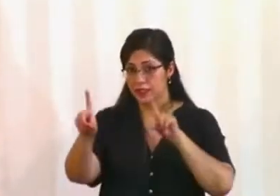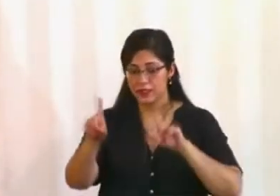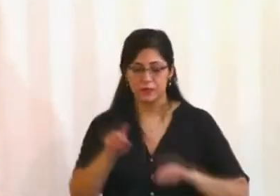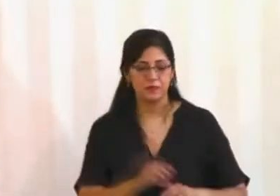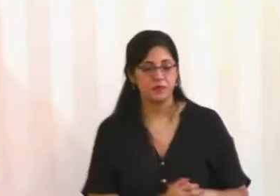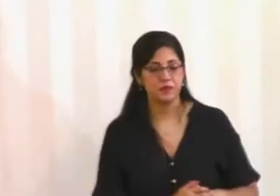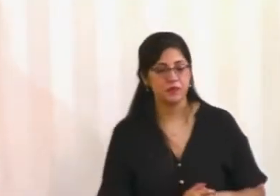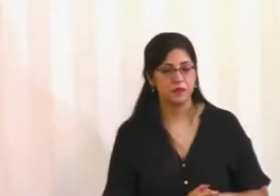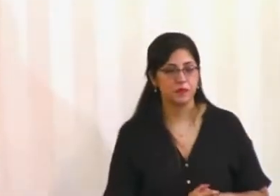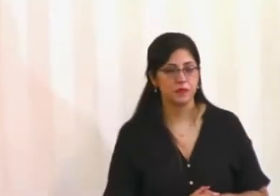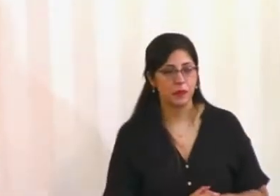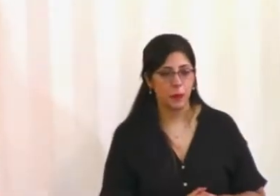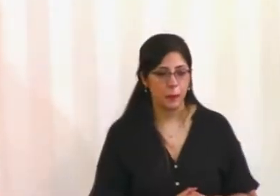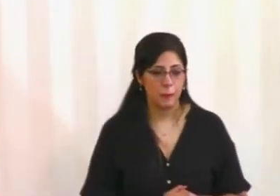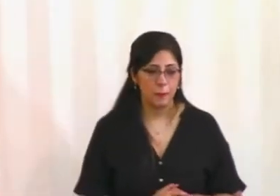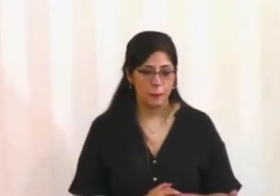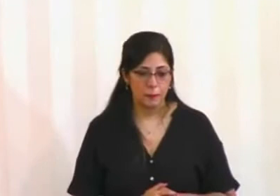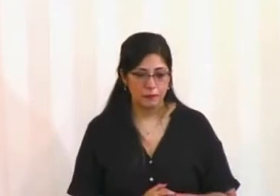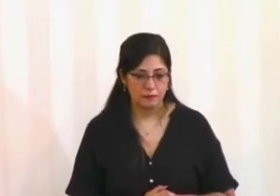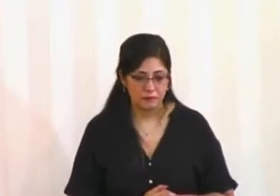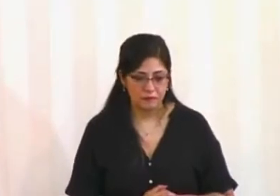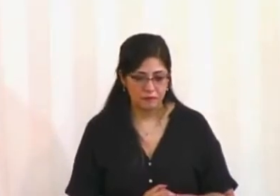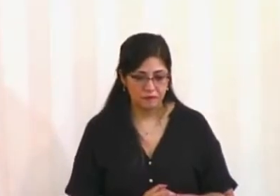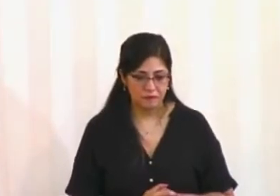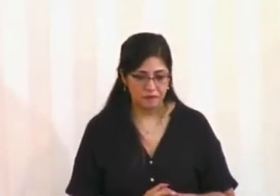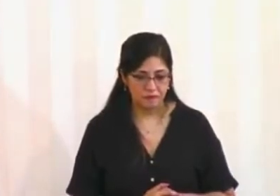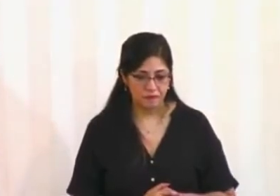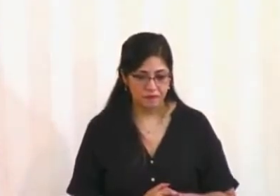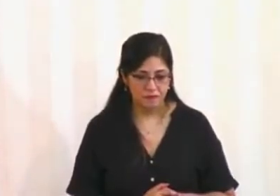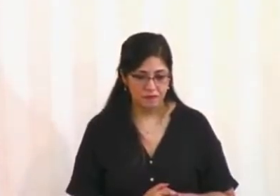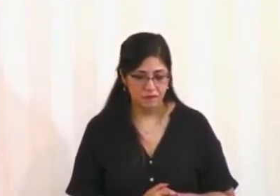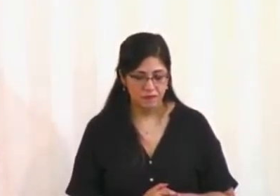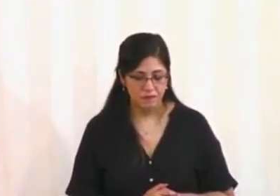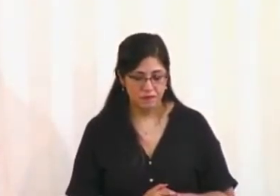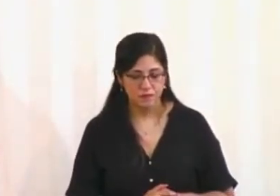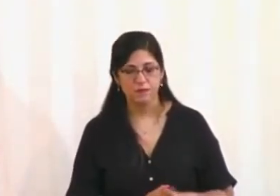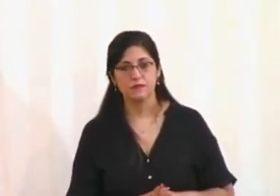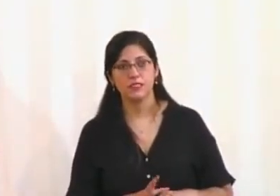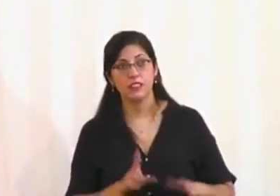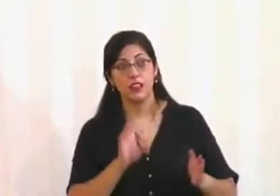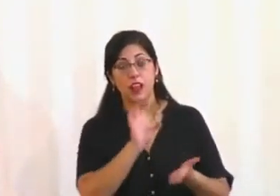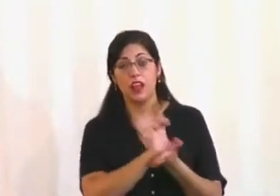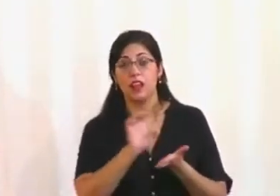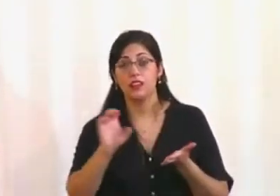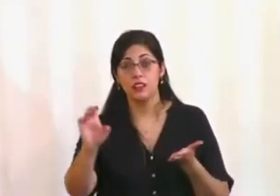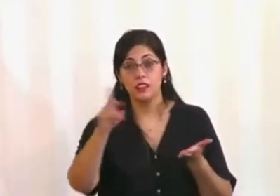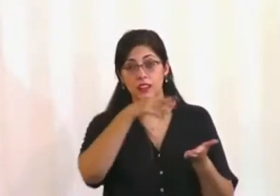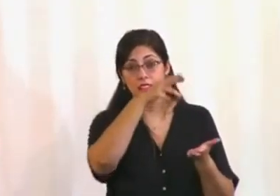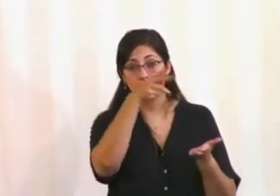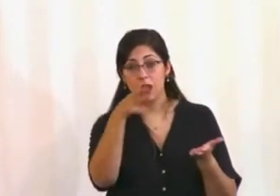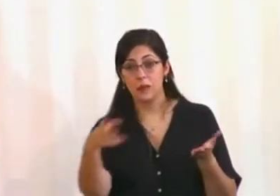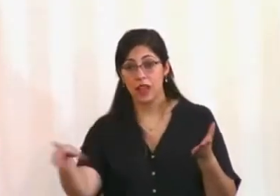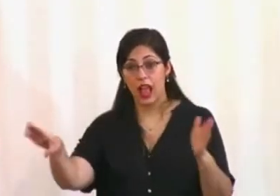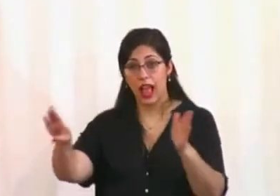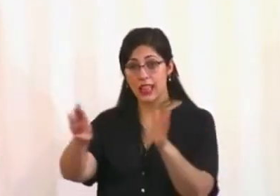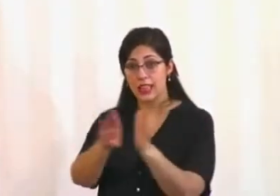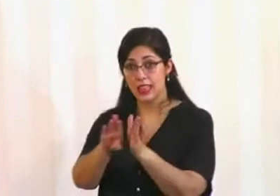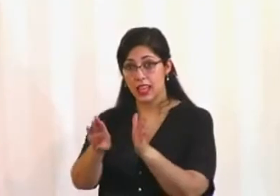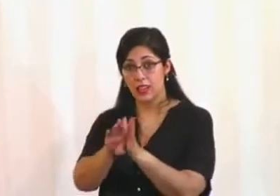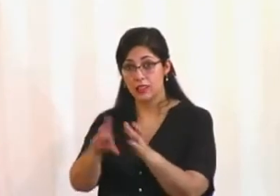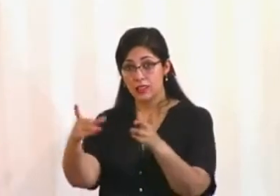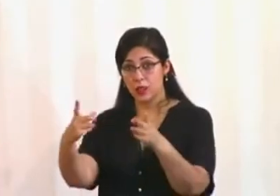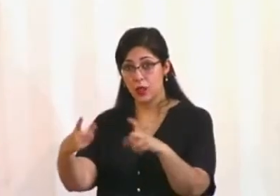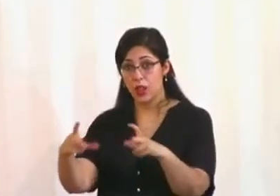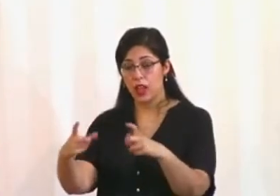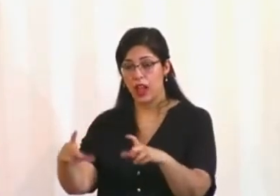levará? Para Horebe. Horebe e Sinai fica na mesma região. Os estudiosos têm um pouco de dúvida, mas a região